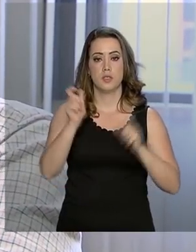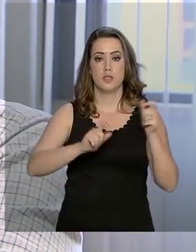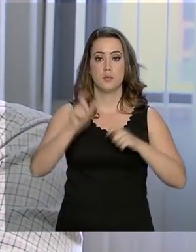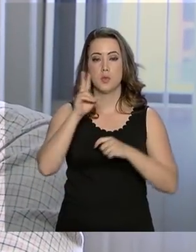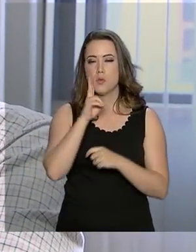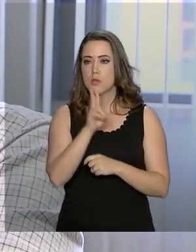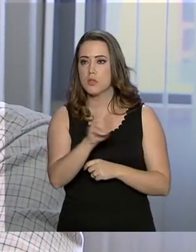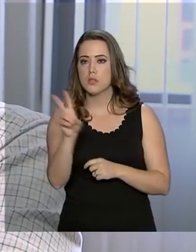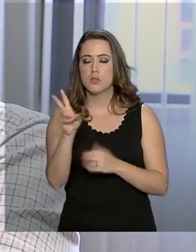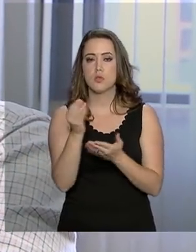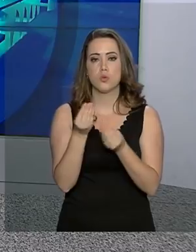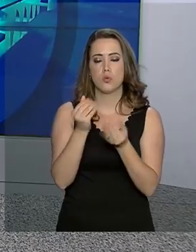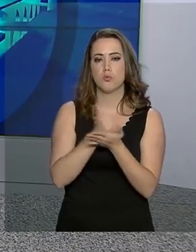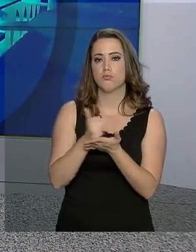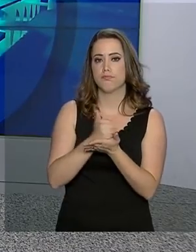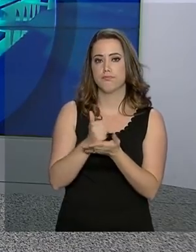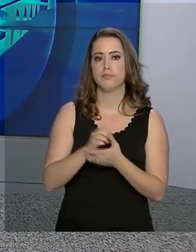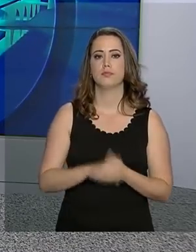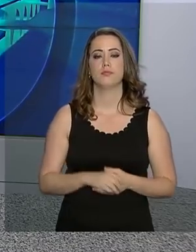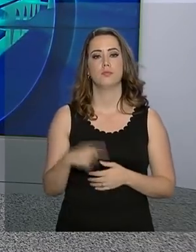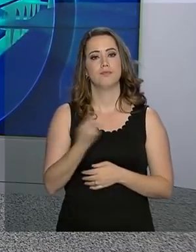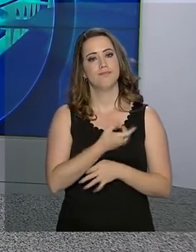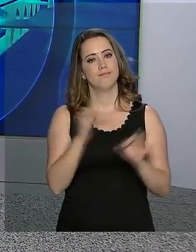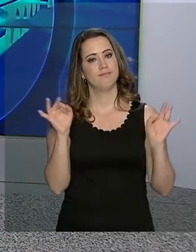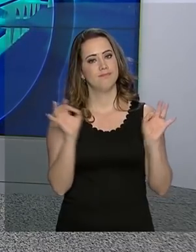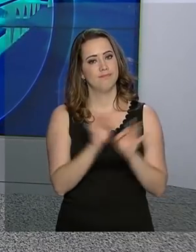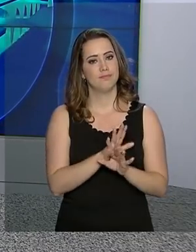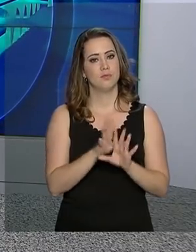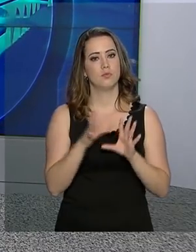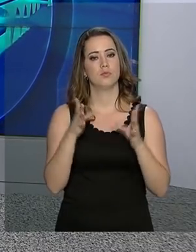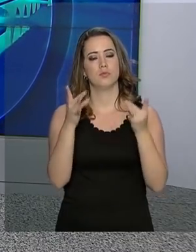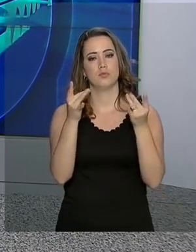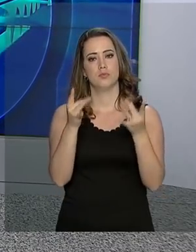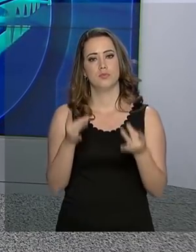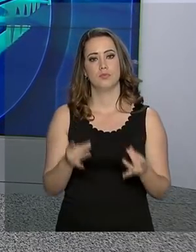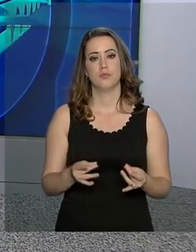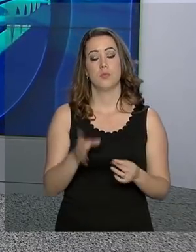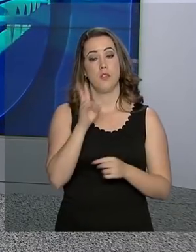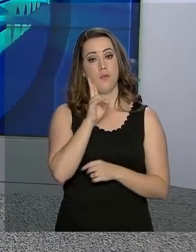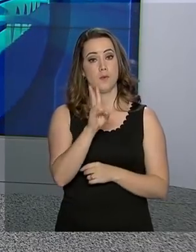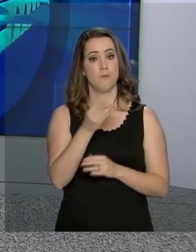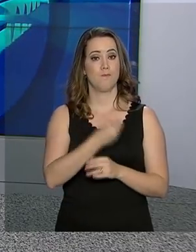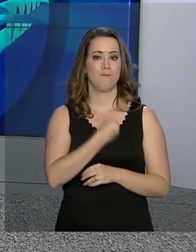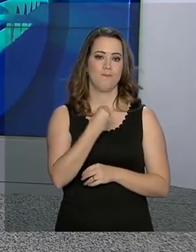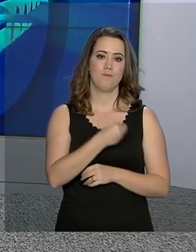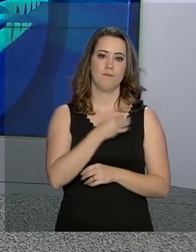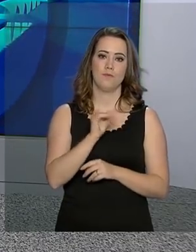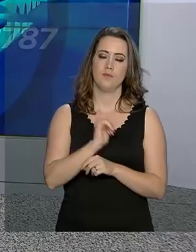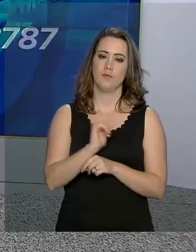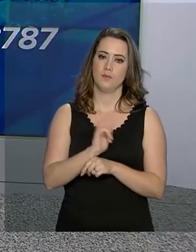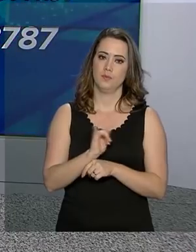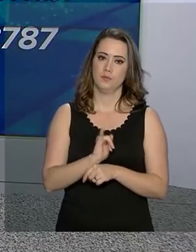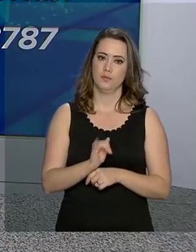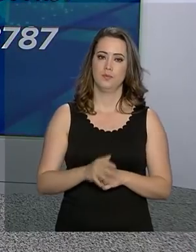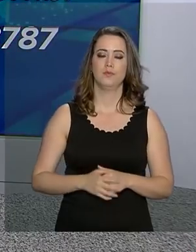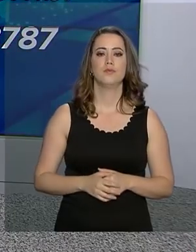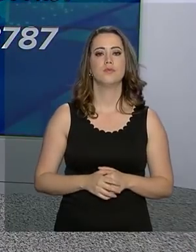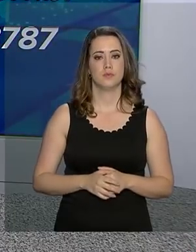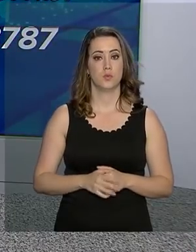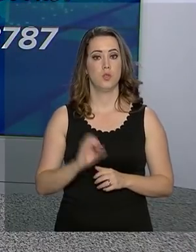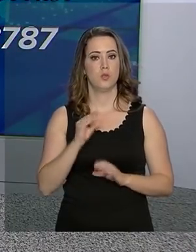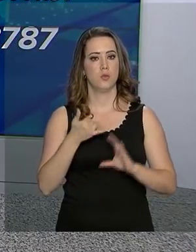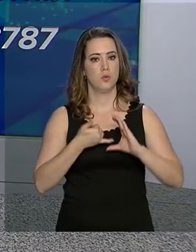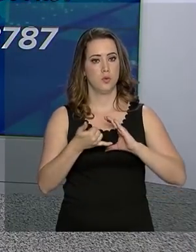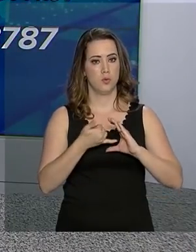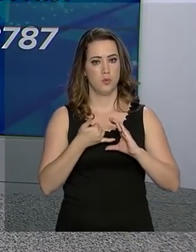que vêm assistir os jogos. Nós ficamos por aqui. Toda a nossa programação vai se acompanhar ao vivo pelo site da NBR